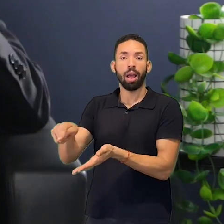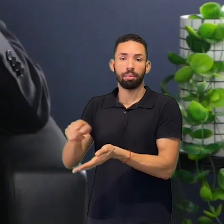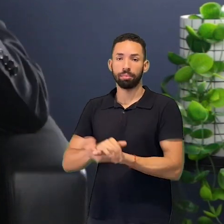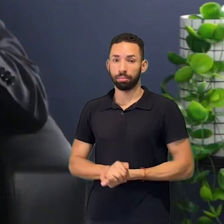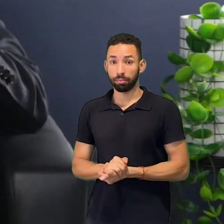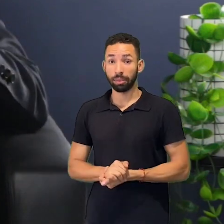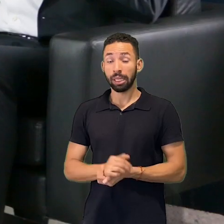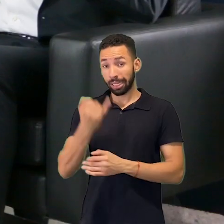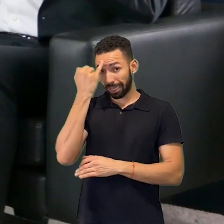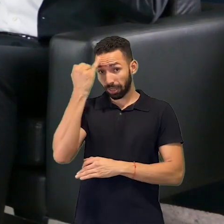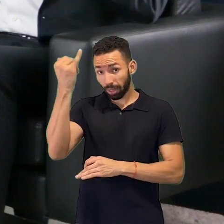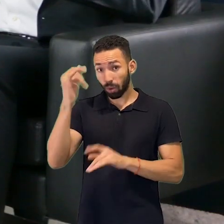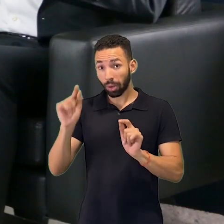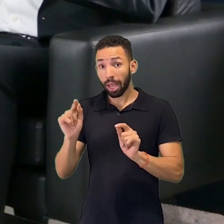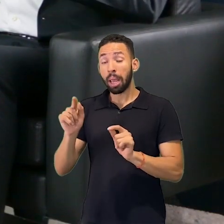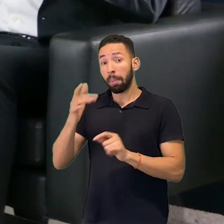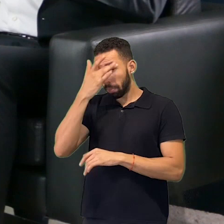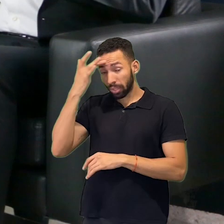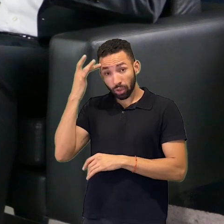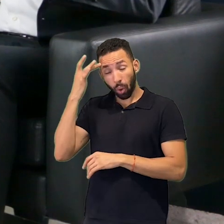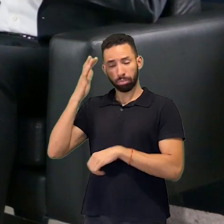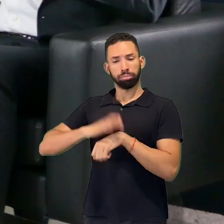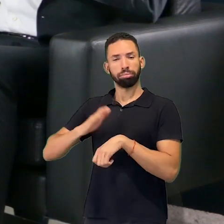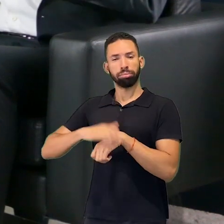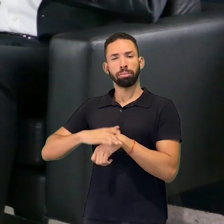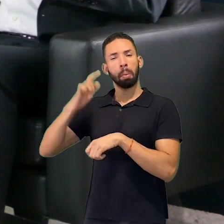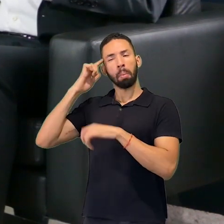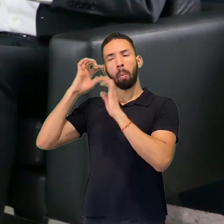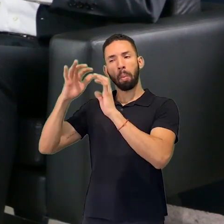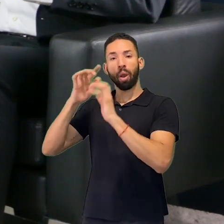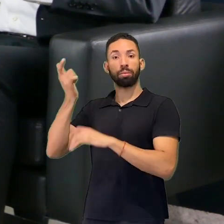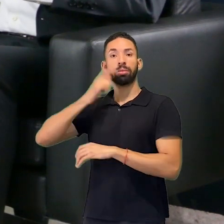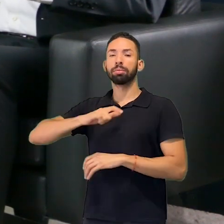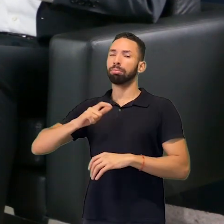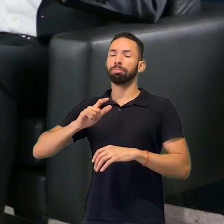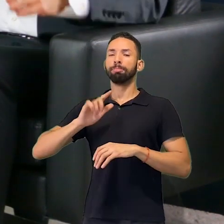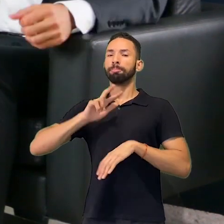ser tratado nesse local. A ideia disso é que ela possa recuperar ali a autonomia dela